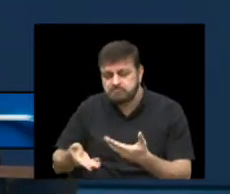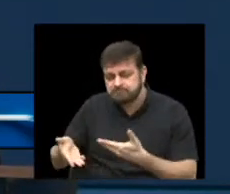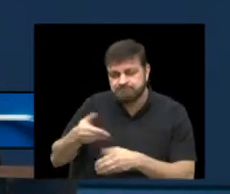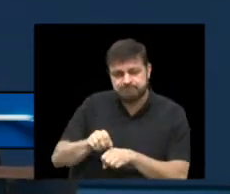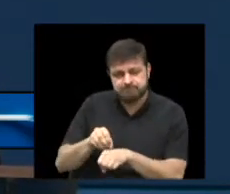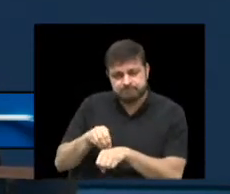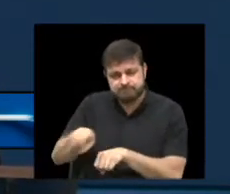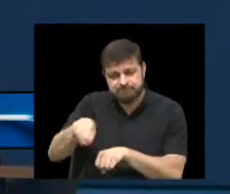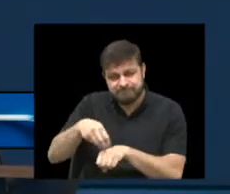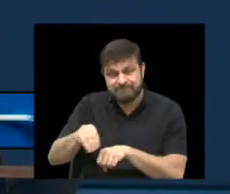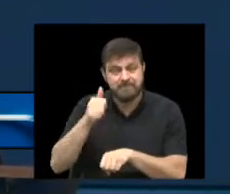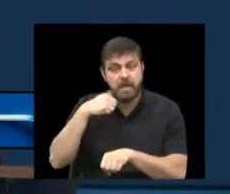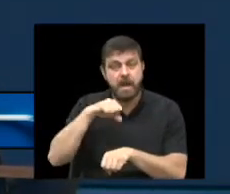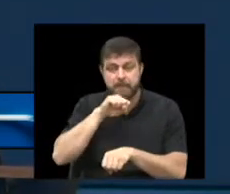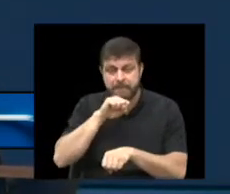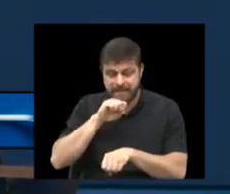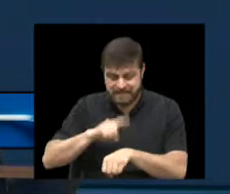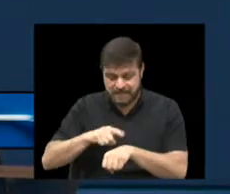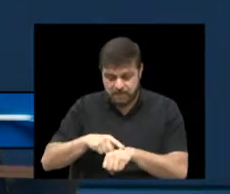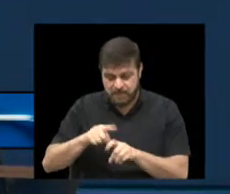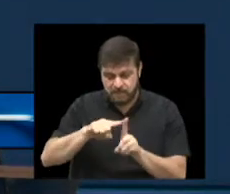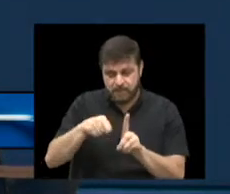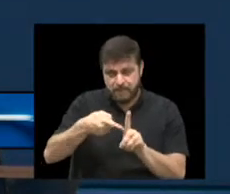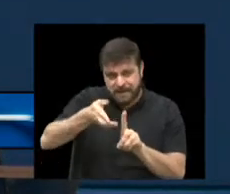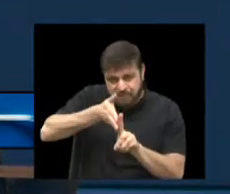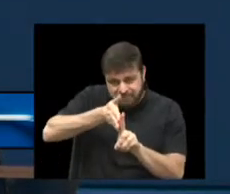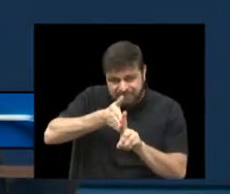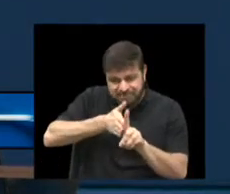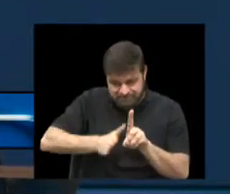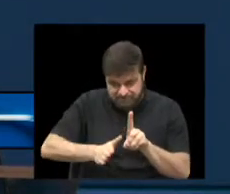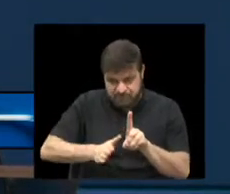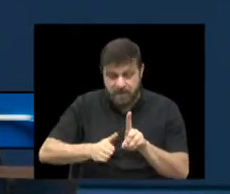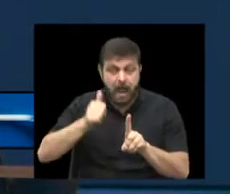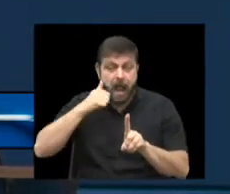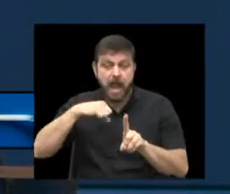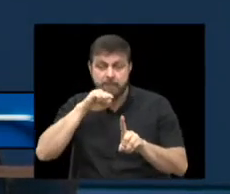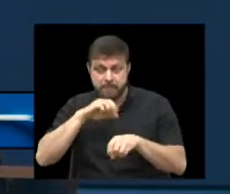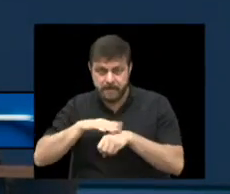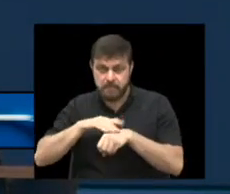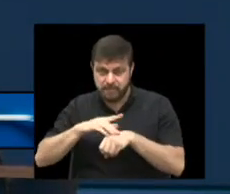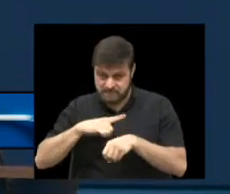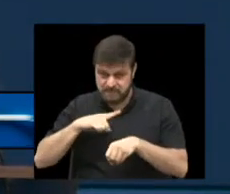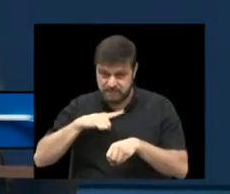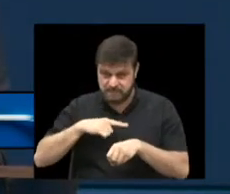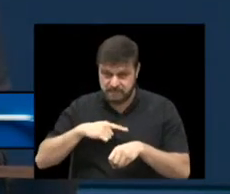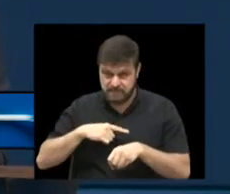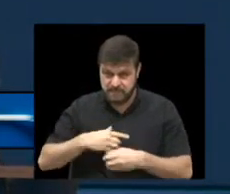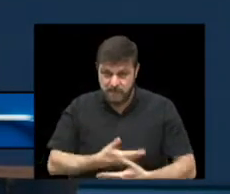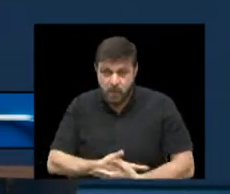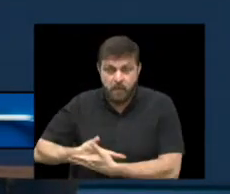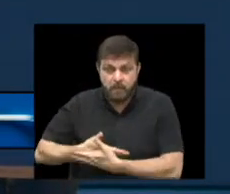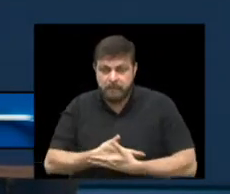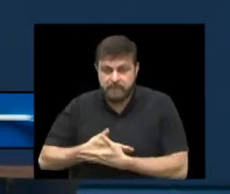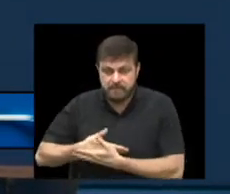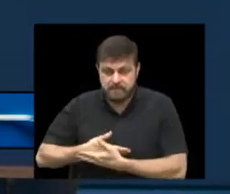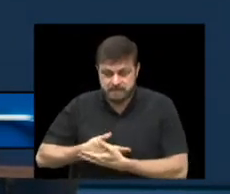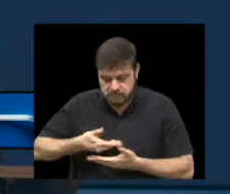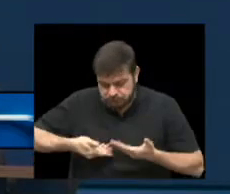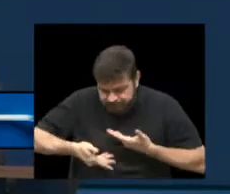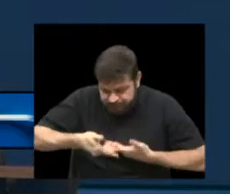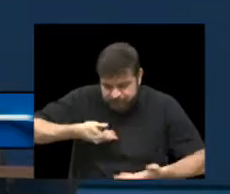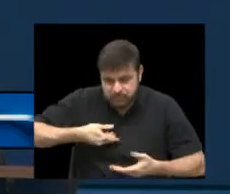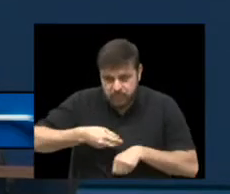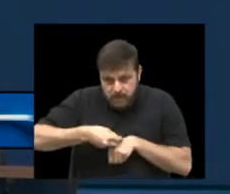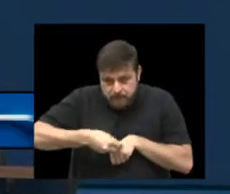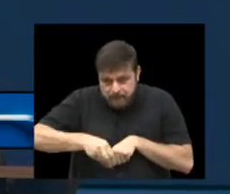da mãe para o filho durante o parto, ou quando do parto a mãe infectada pode transmitir para o seu filho. Entre os meninos,